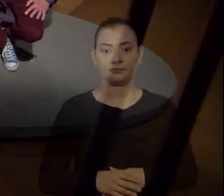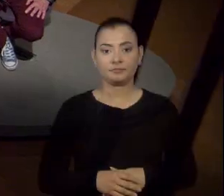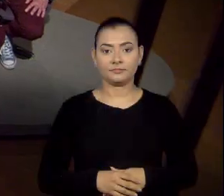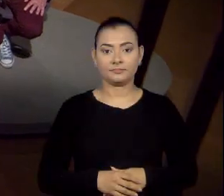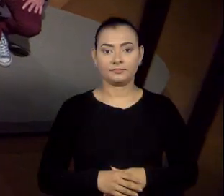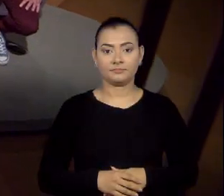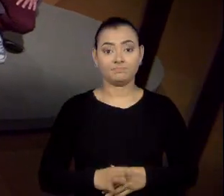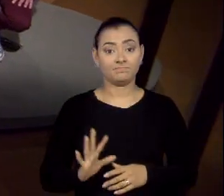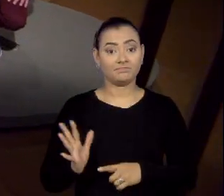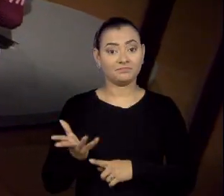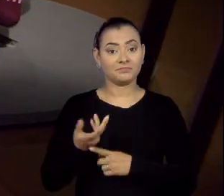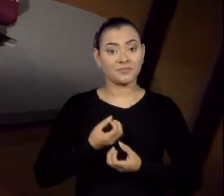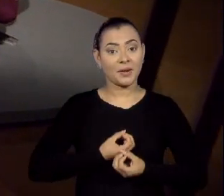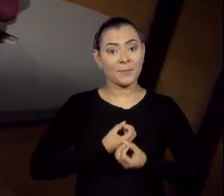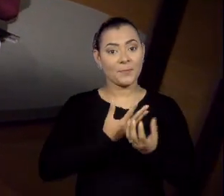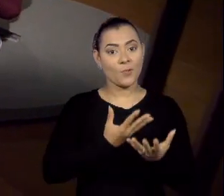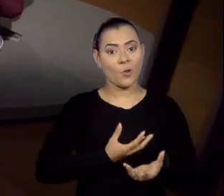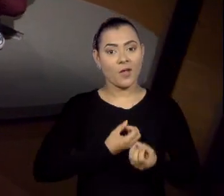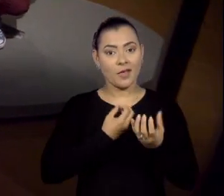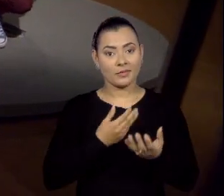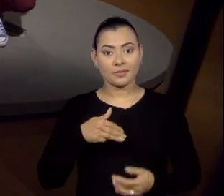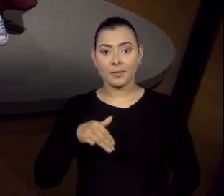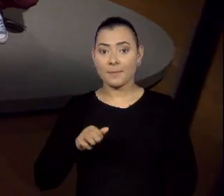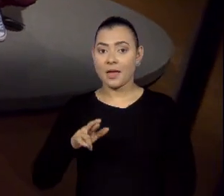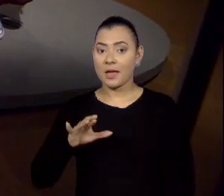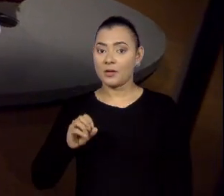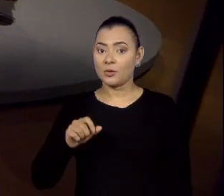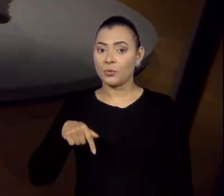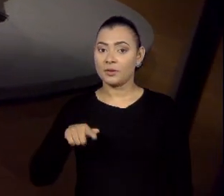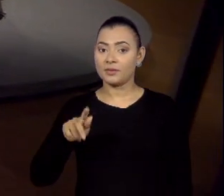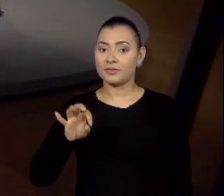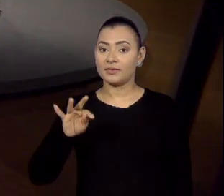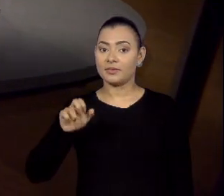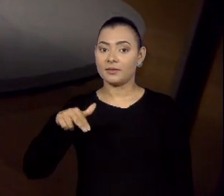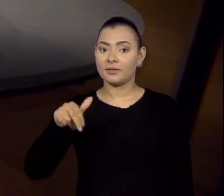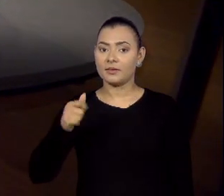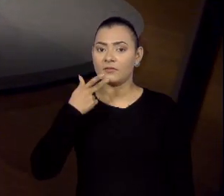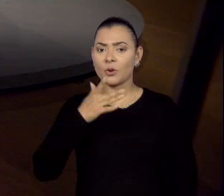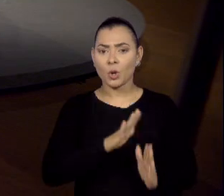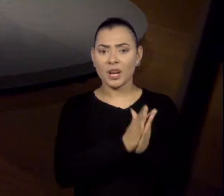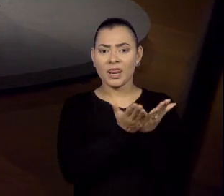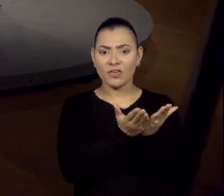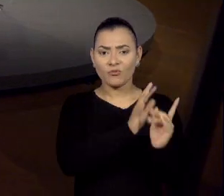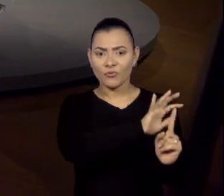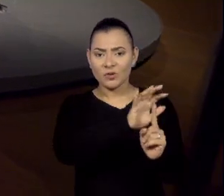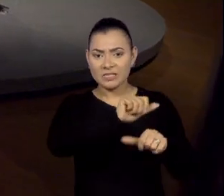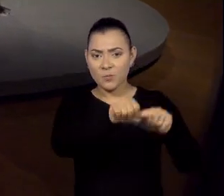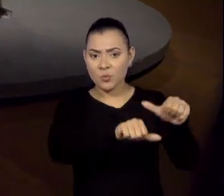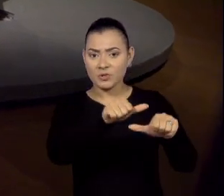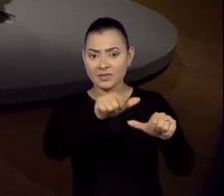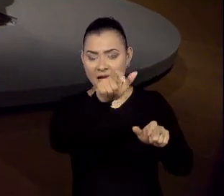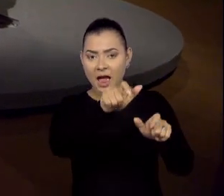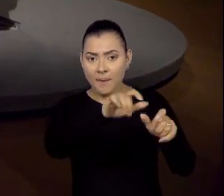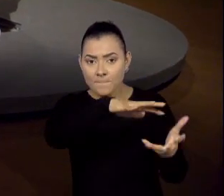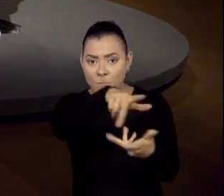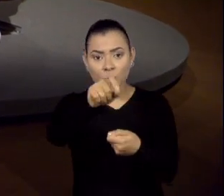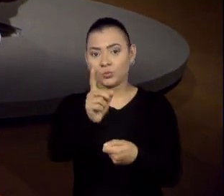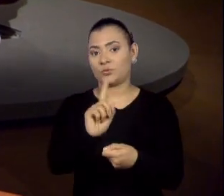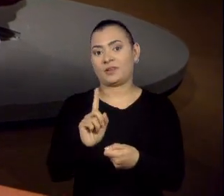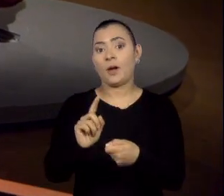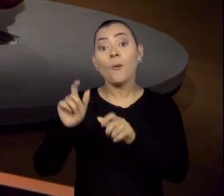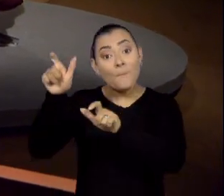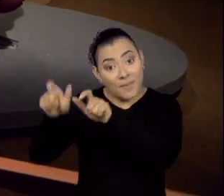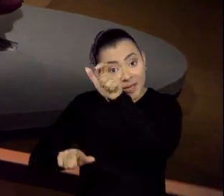O genial poeta Mário Quintana dizia que os livros não mudam o mundo. O que muda o mundo são as pessoas. Mas os